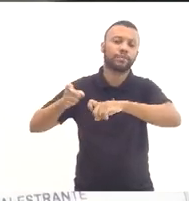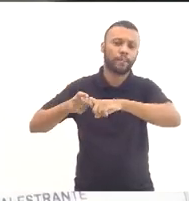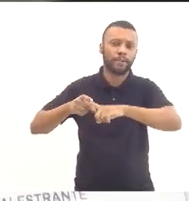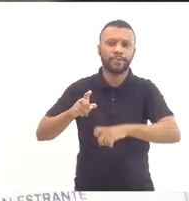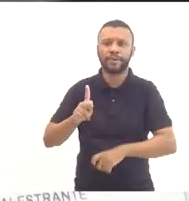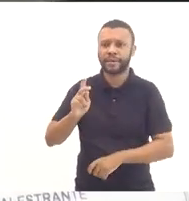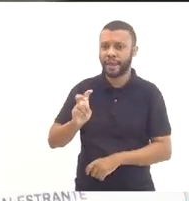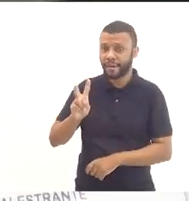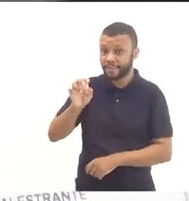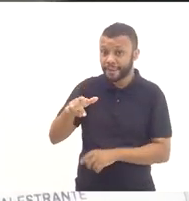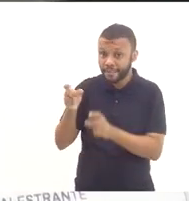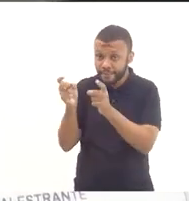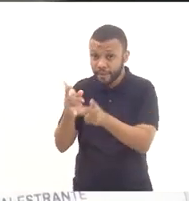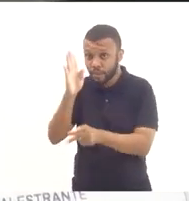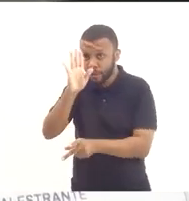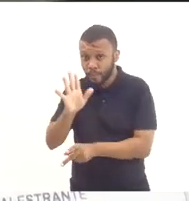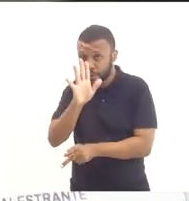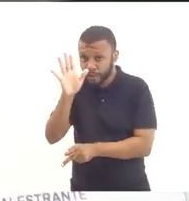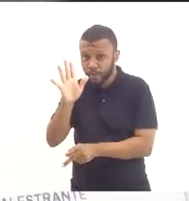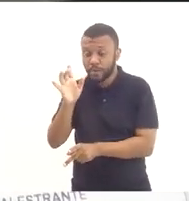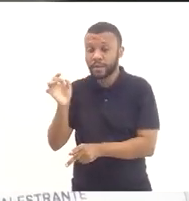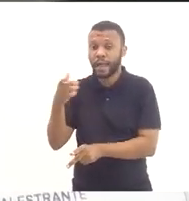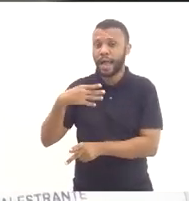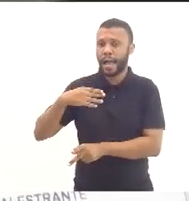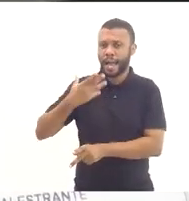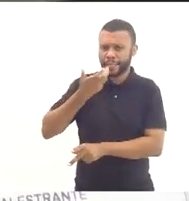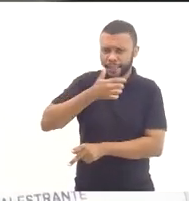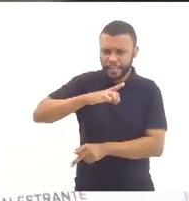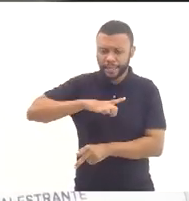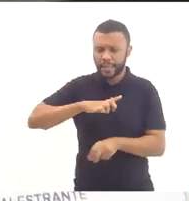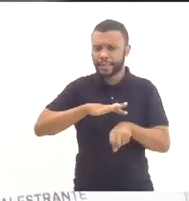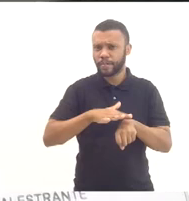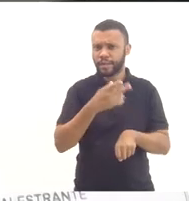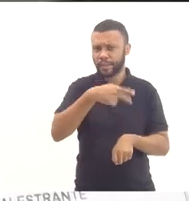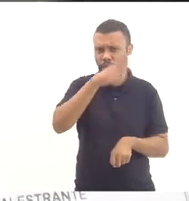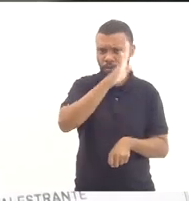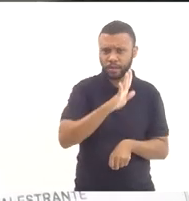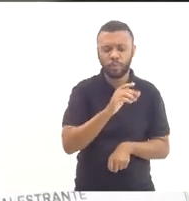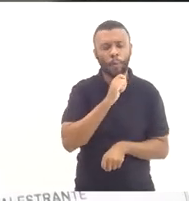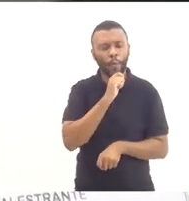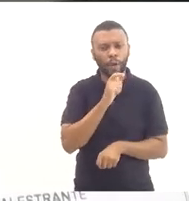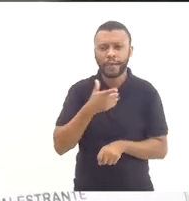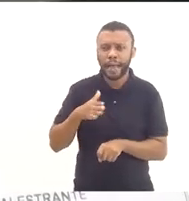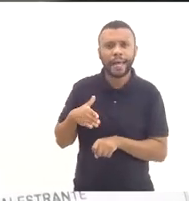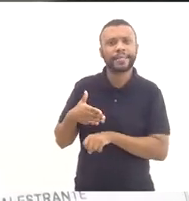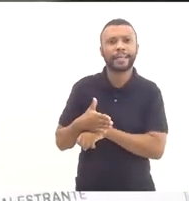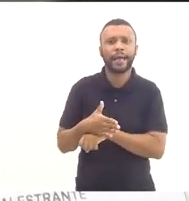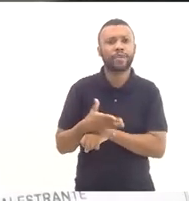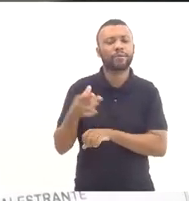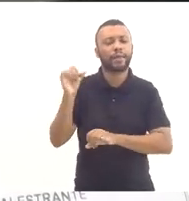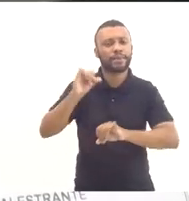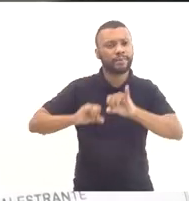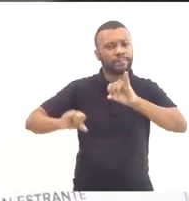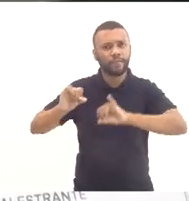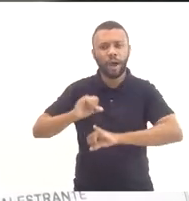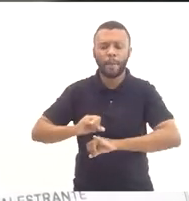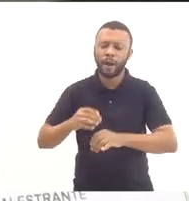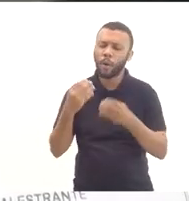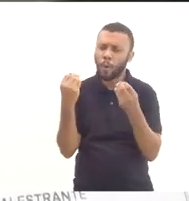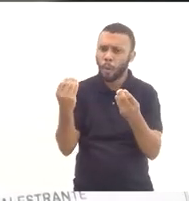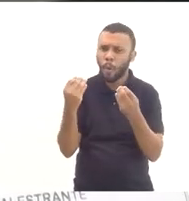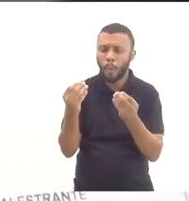tá as crianças que têm G1 aqui no Brasil não tem nem acessa fórmula por mais triste que isso pareça incrível em pleno